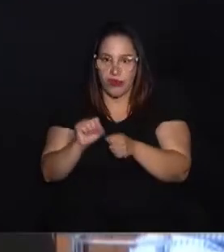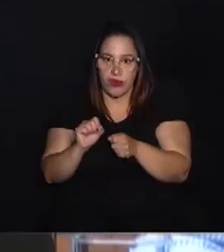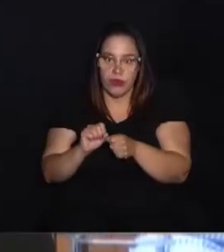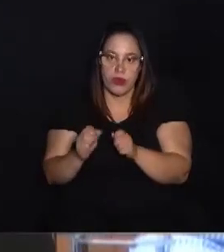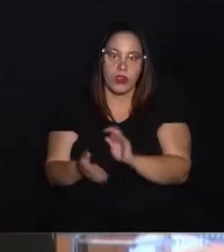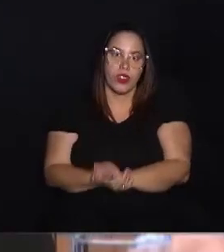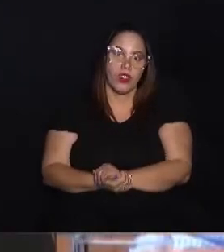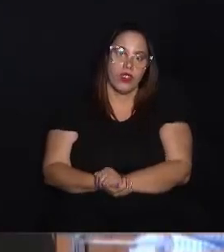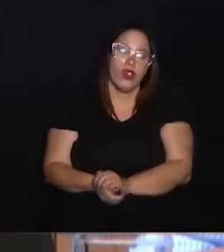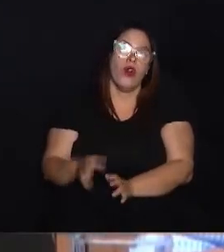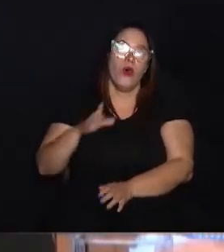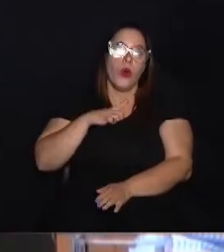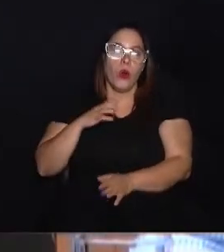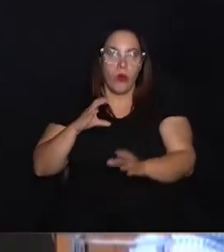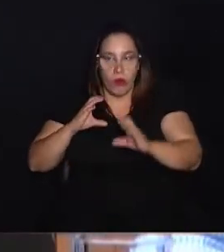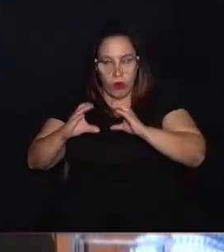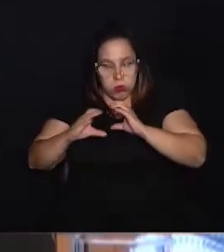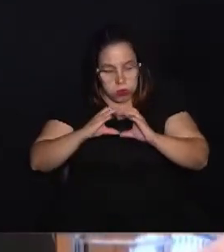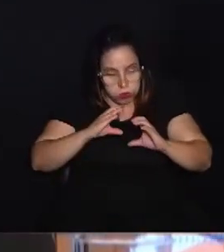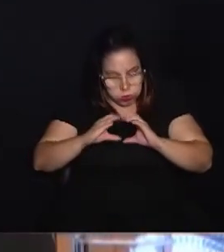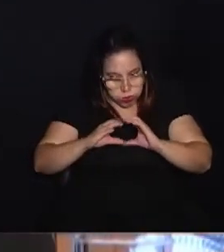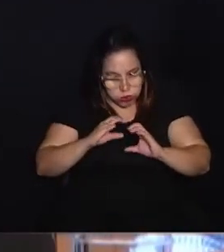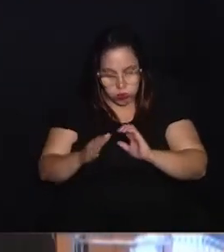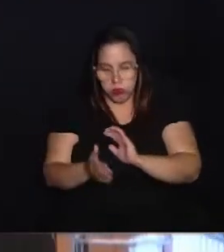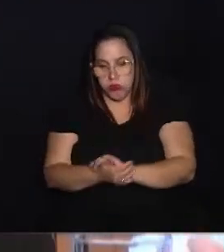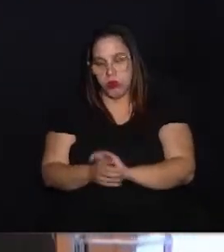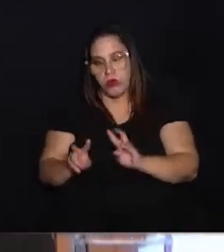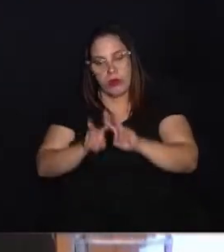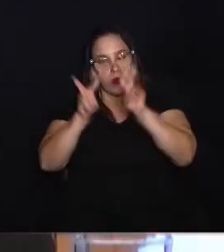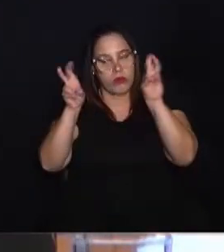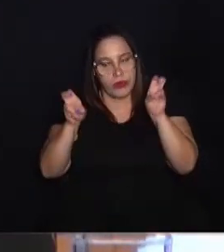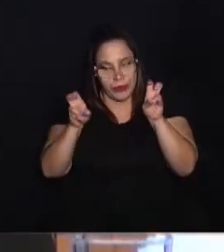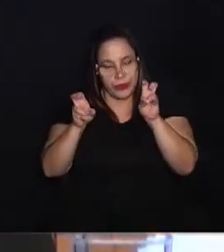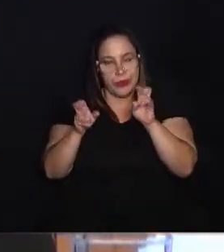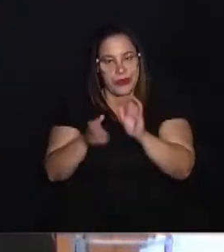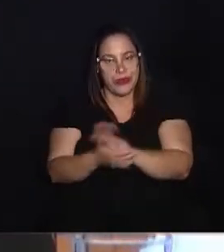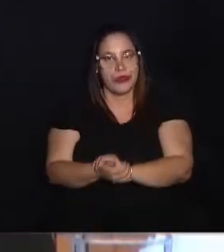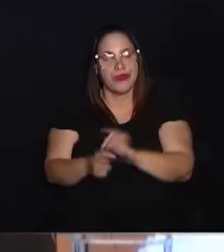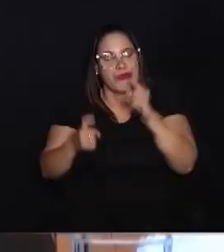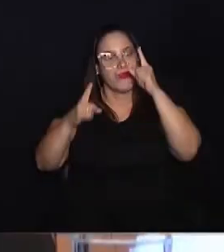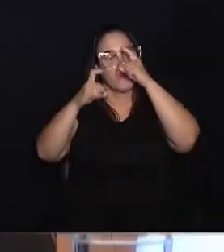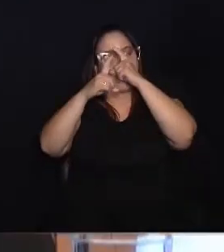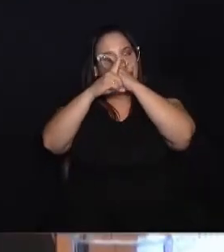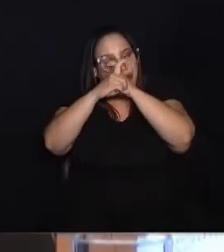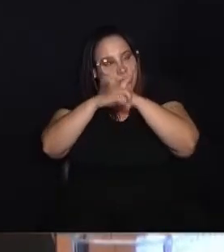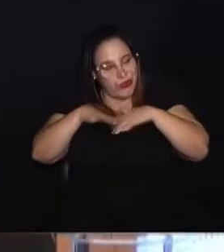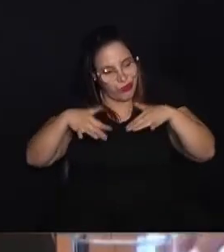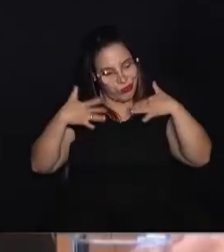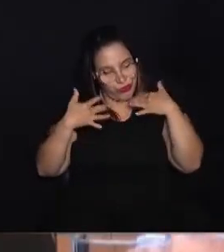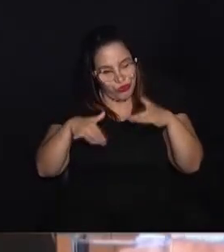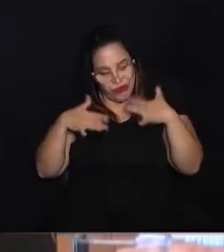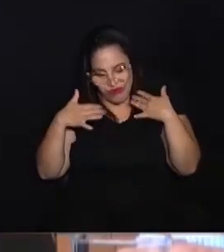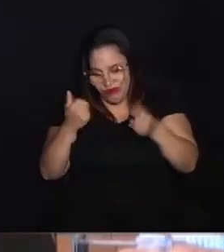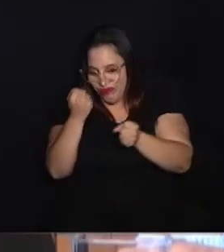tentado, temos conversado com muita gente sobre esse assunto e é um grande desafio quebrar